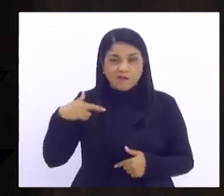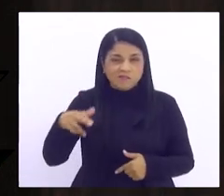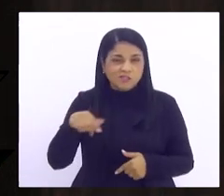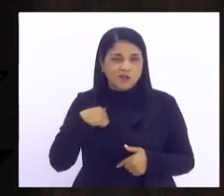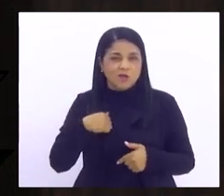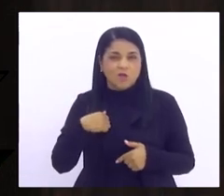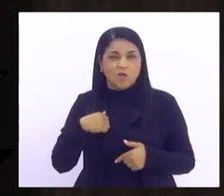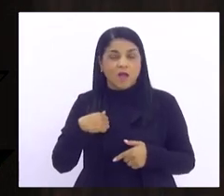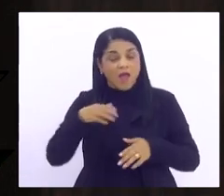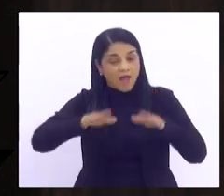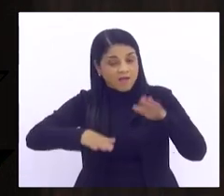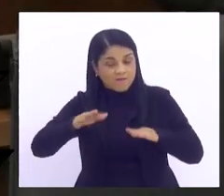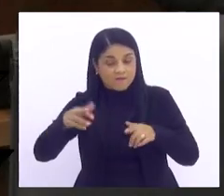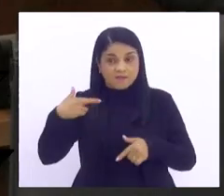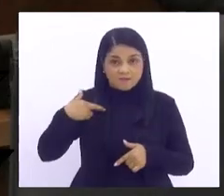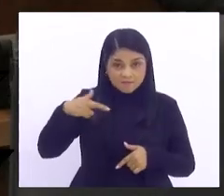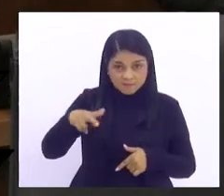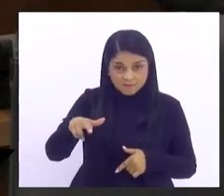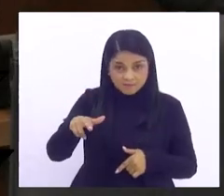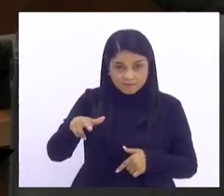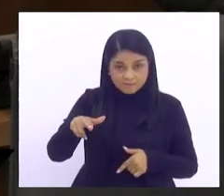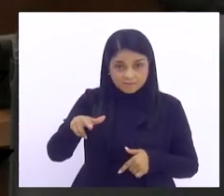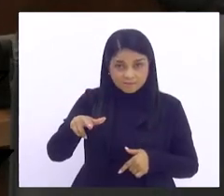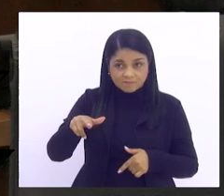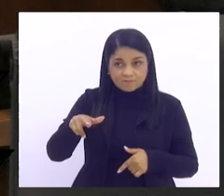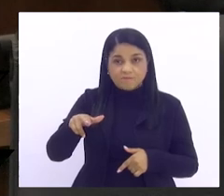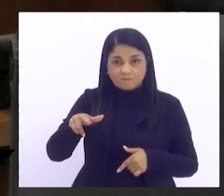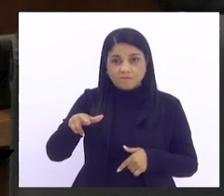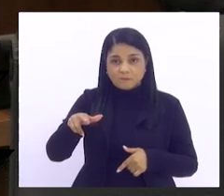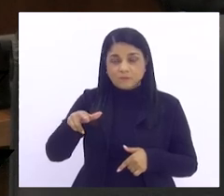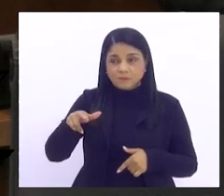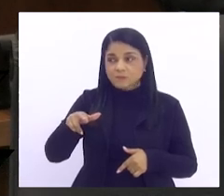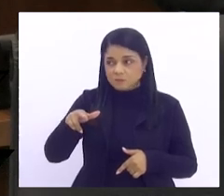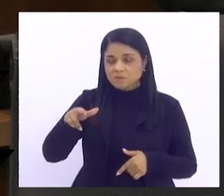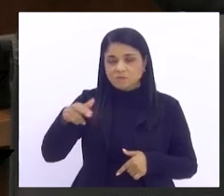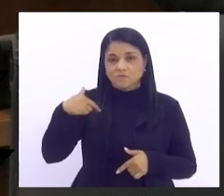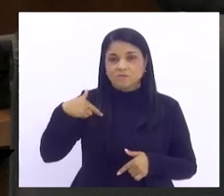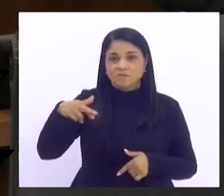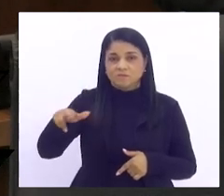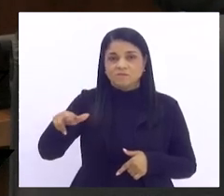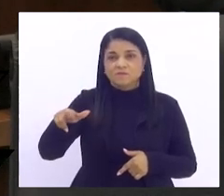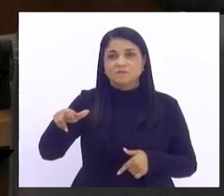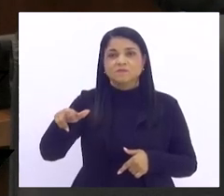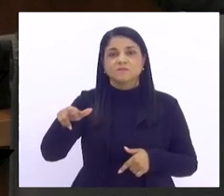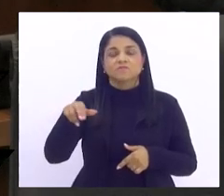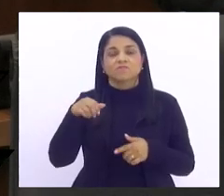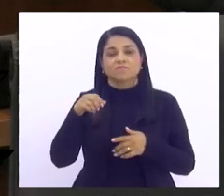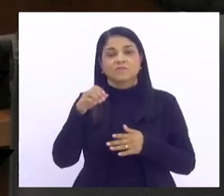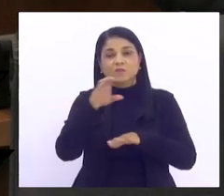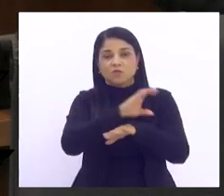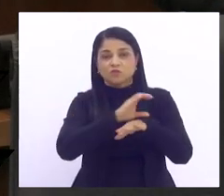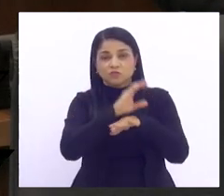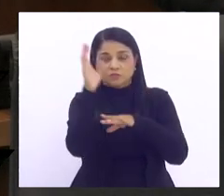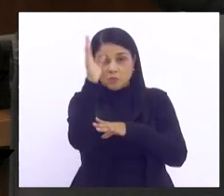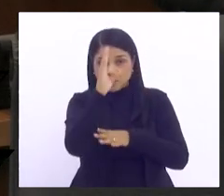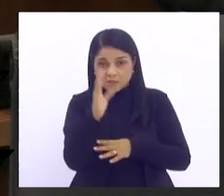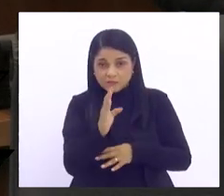vezes, argumentos religiosos, embora esses não possam ser desqualificados. A população brasileira é majoritariamente